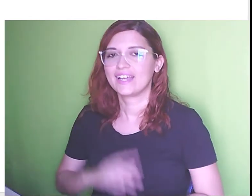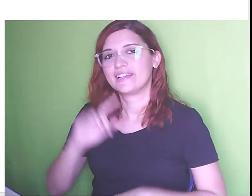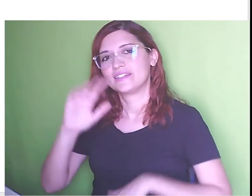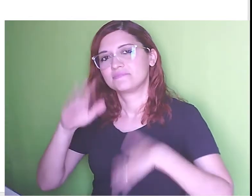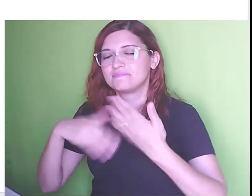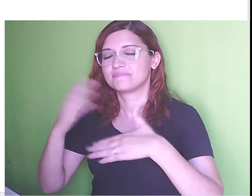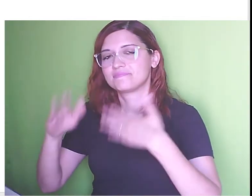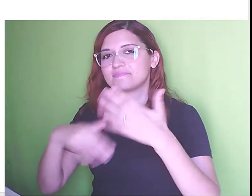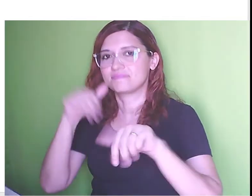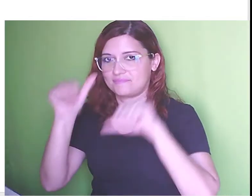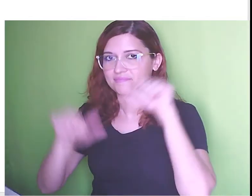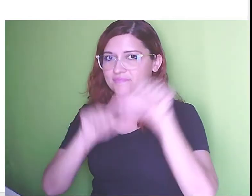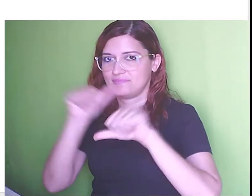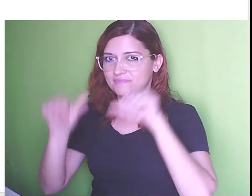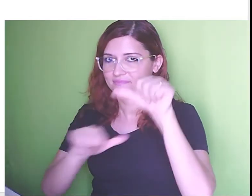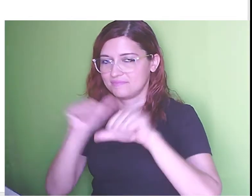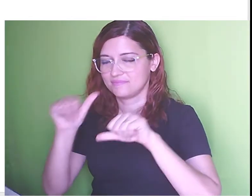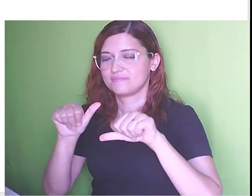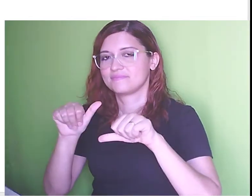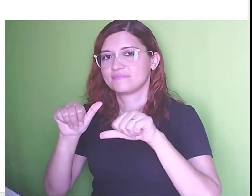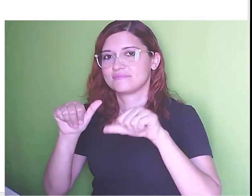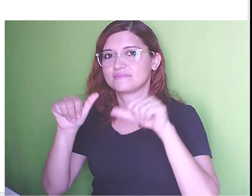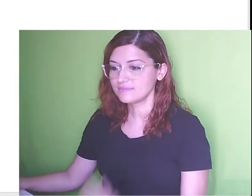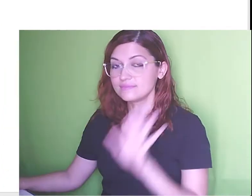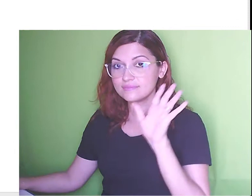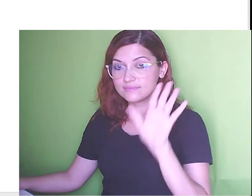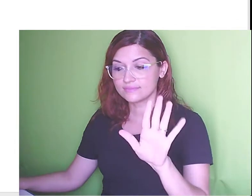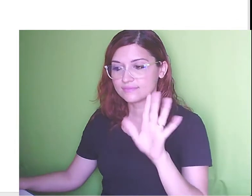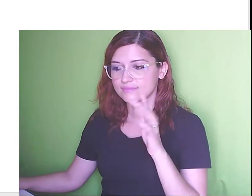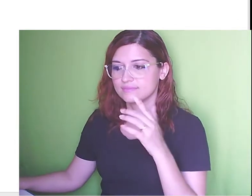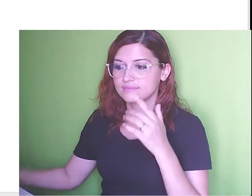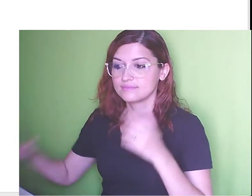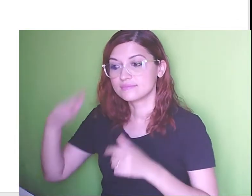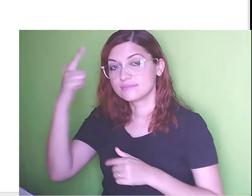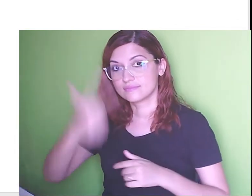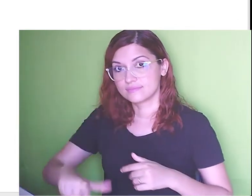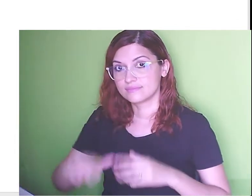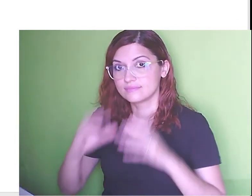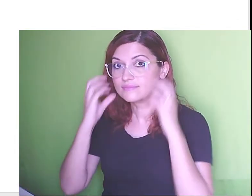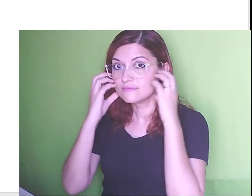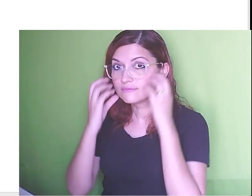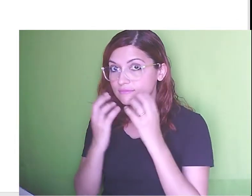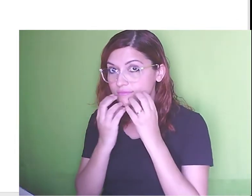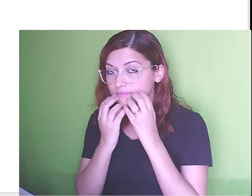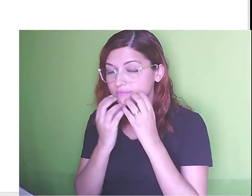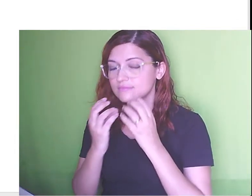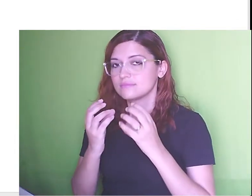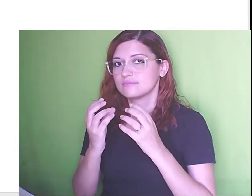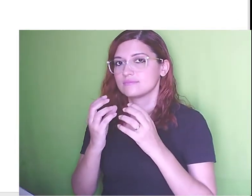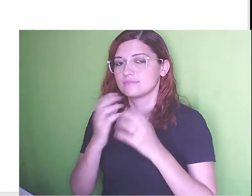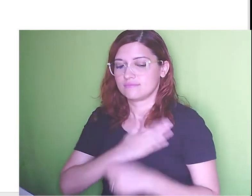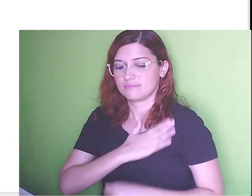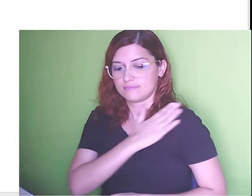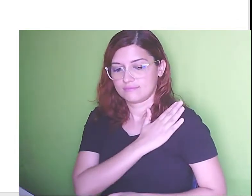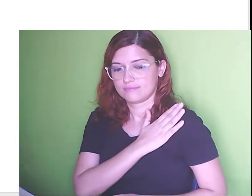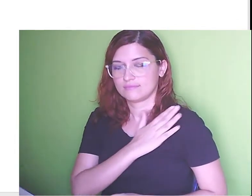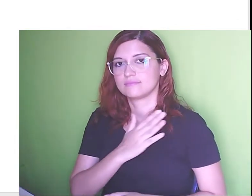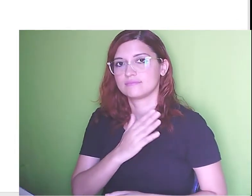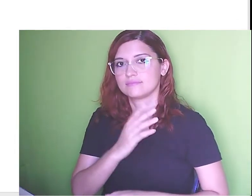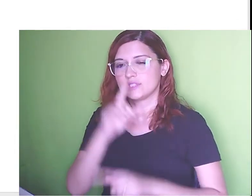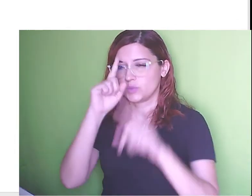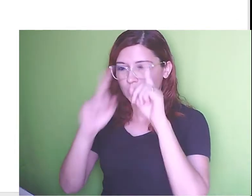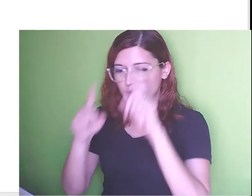Só depois é que modificou. E